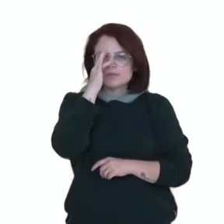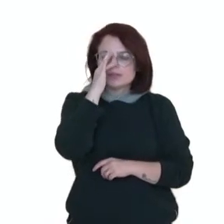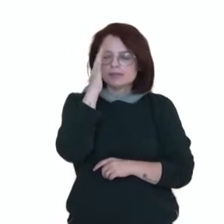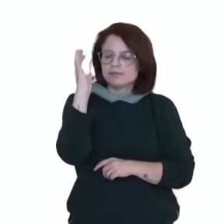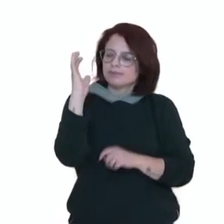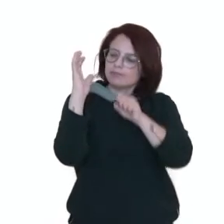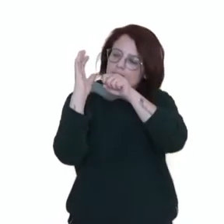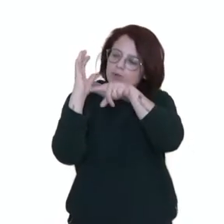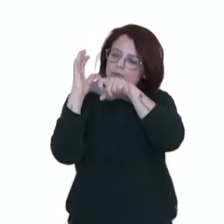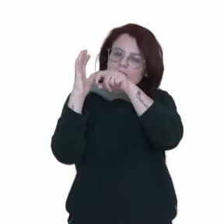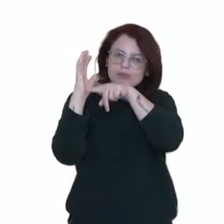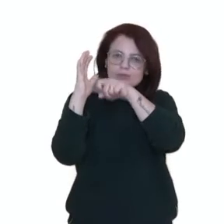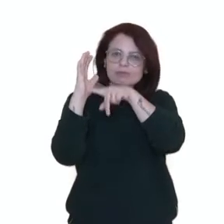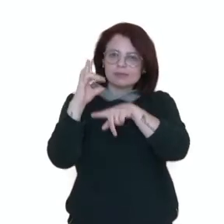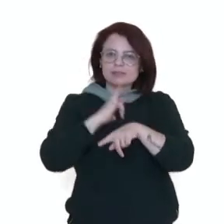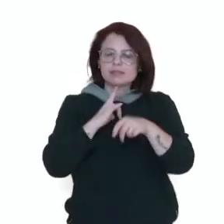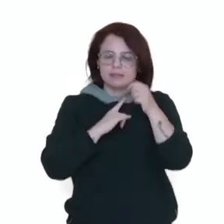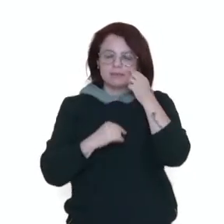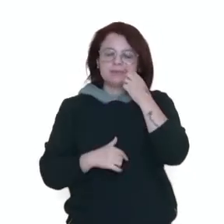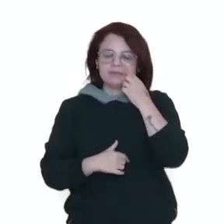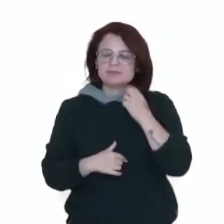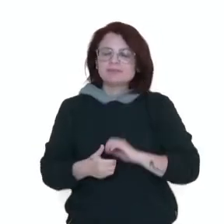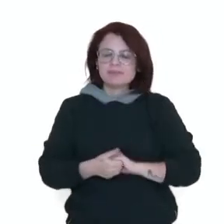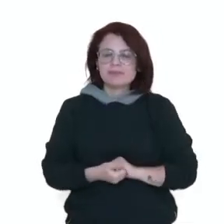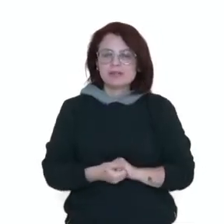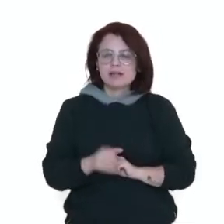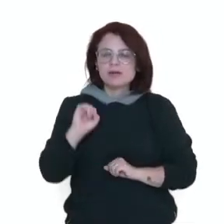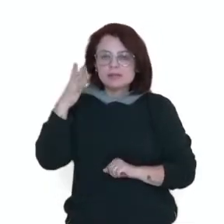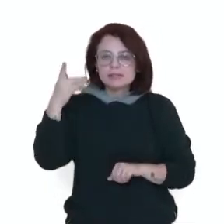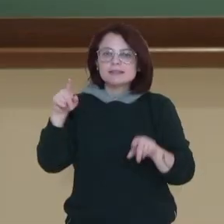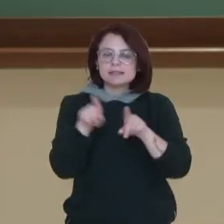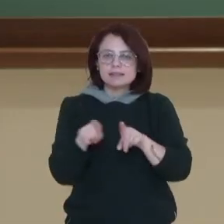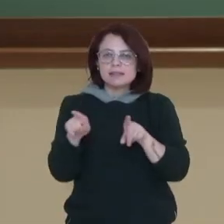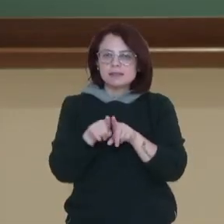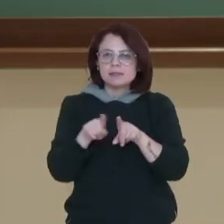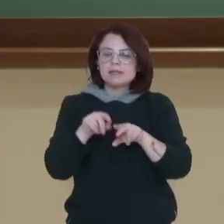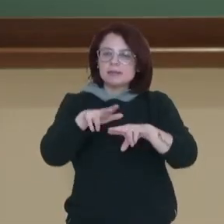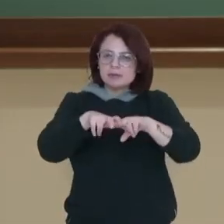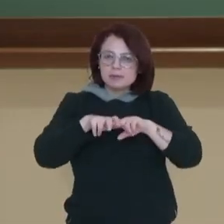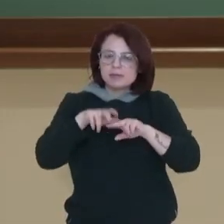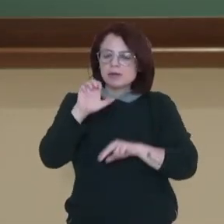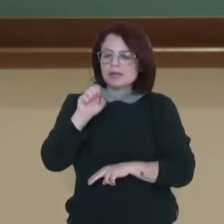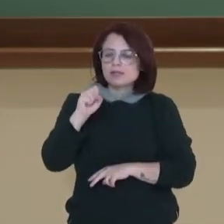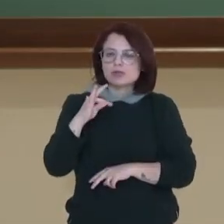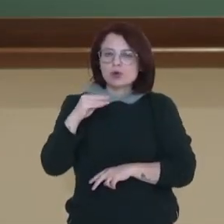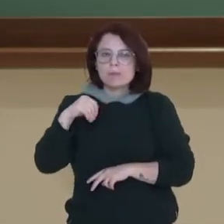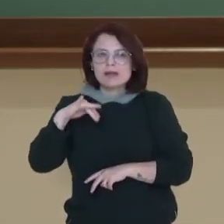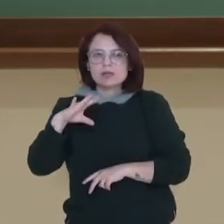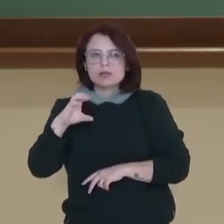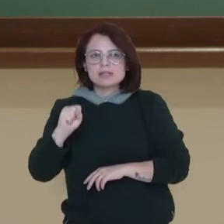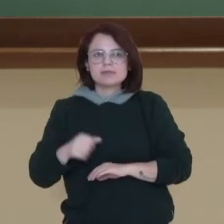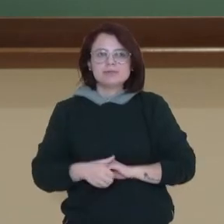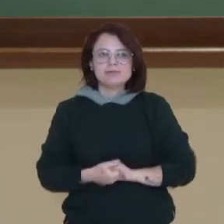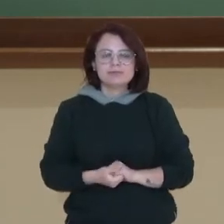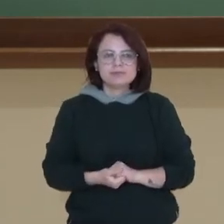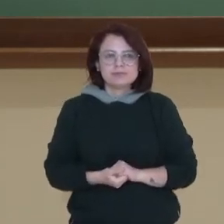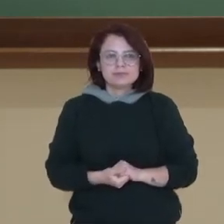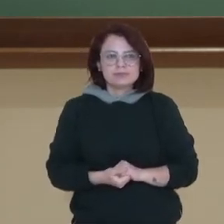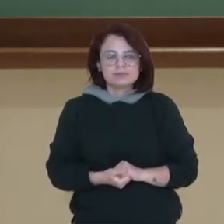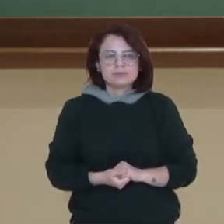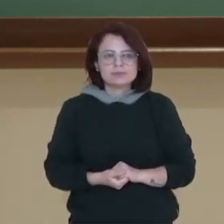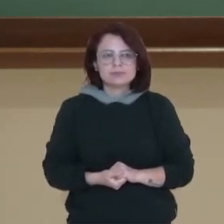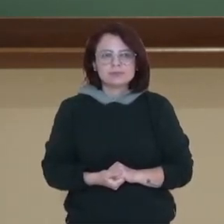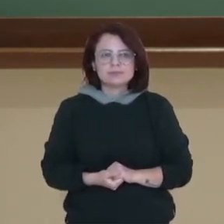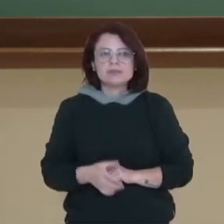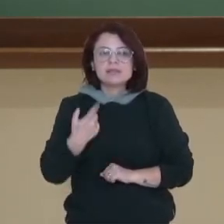da água líquida pela planta. E isso acontece também através dos estômatos, ok? E